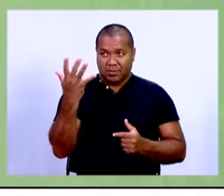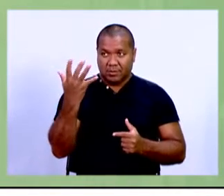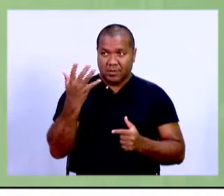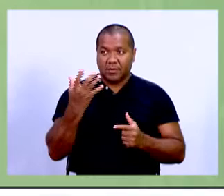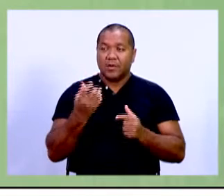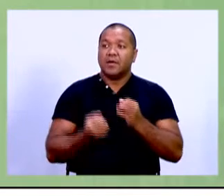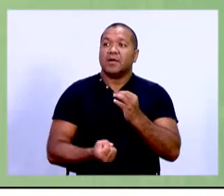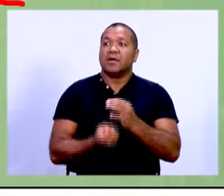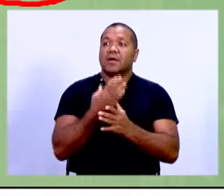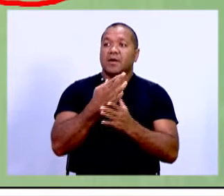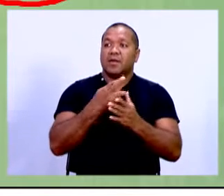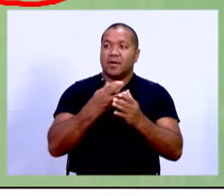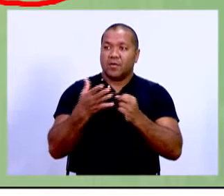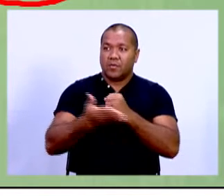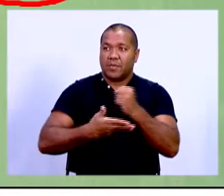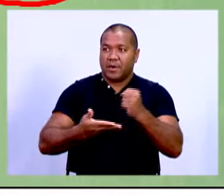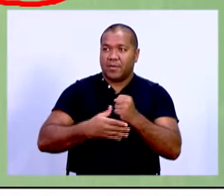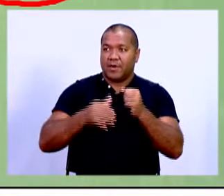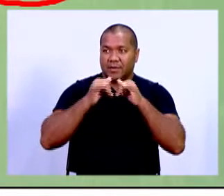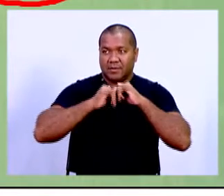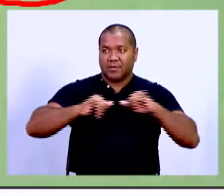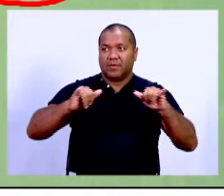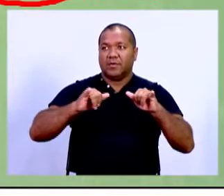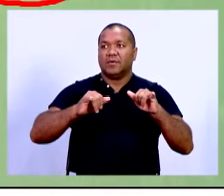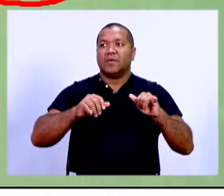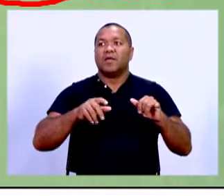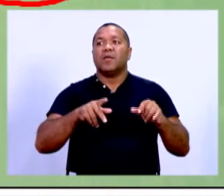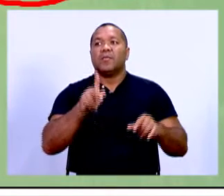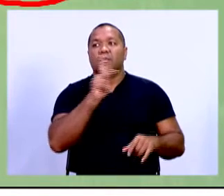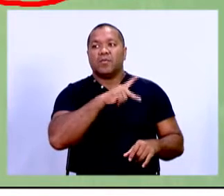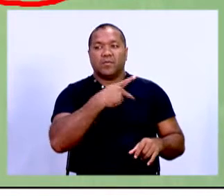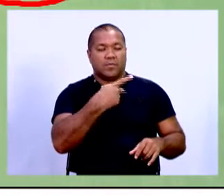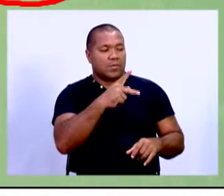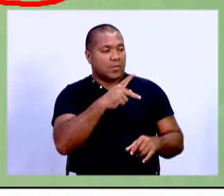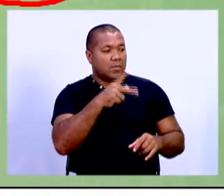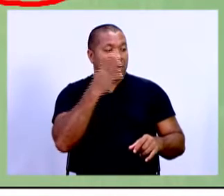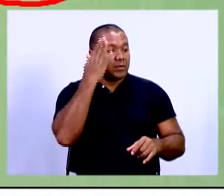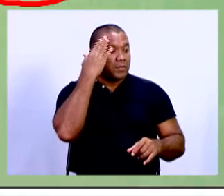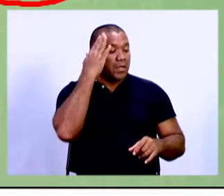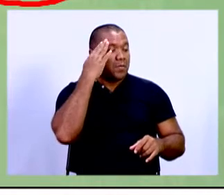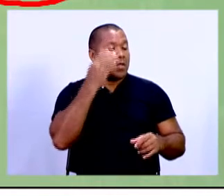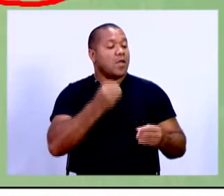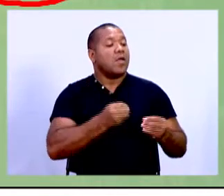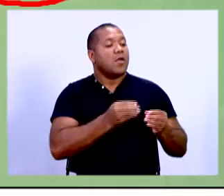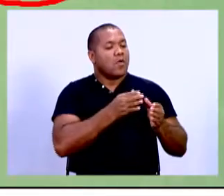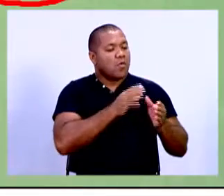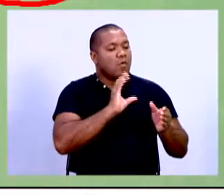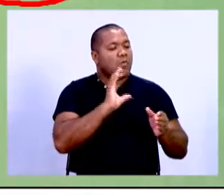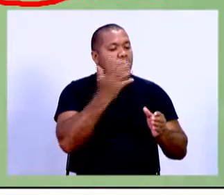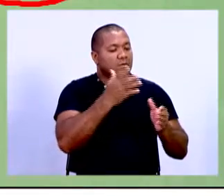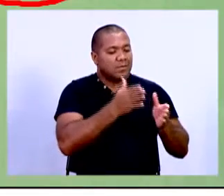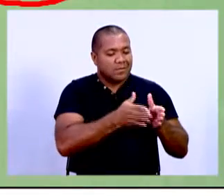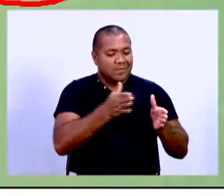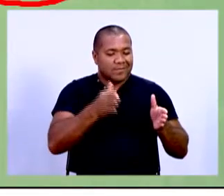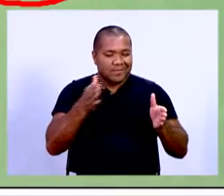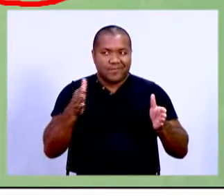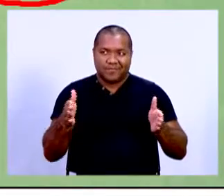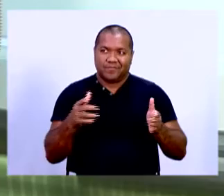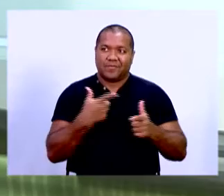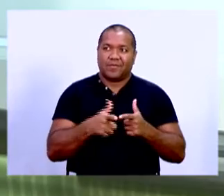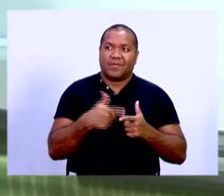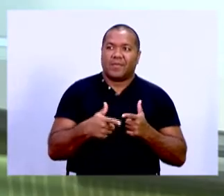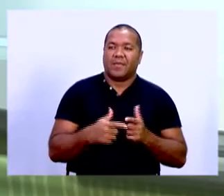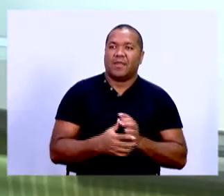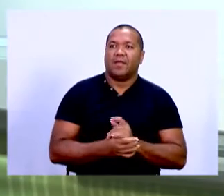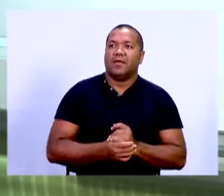que o próprio cliente, que é o usuário, possa seguir passo a passo e resolver o problema.